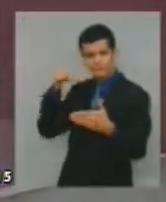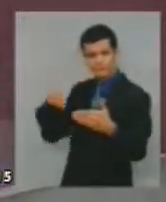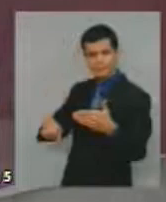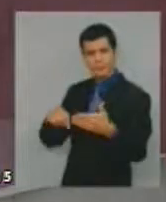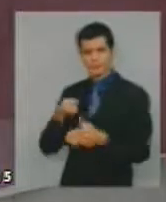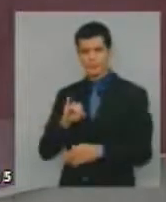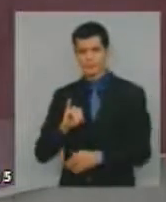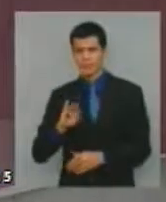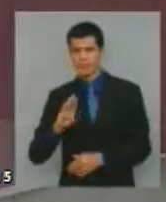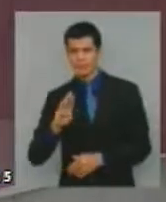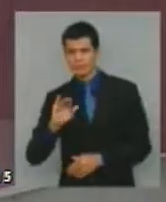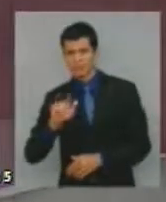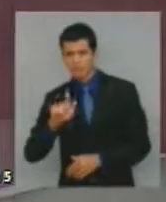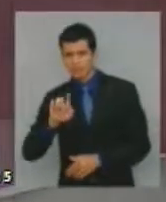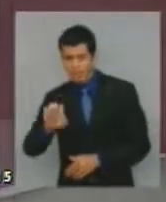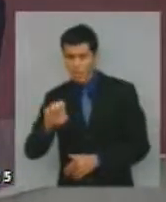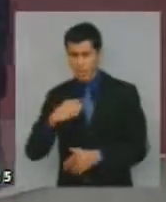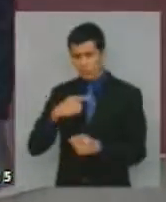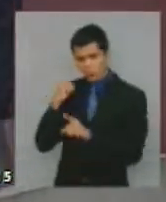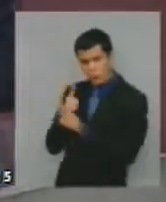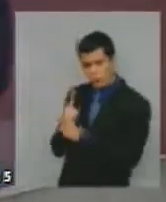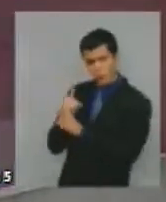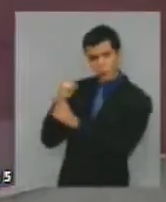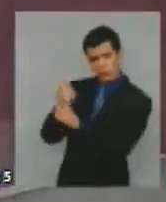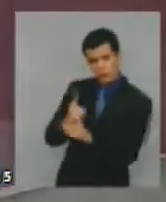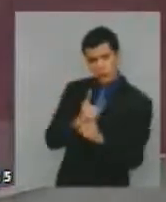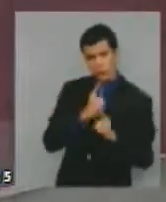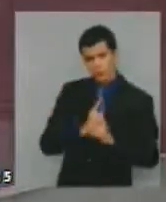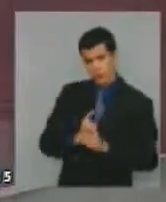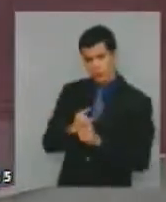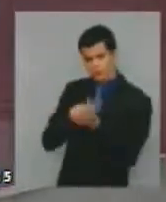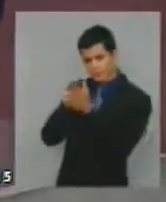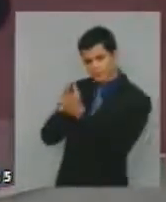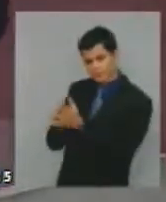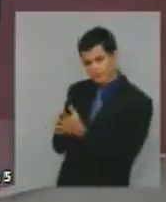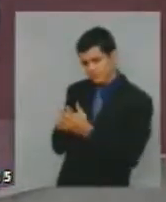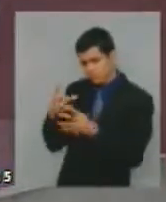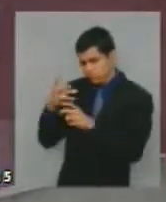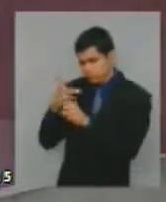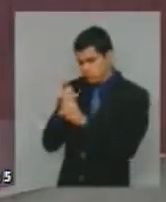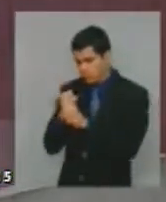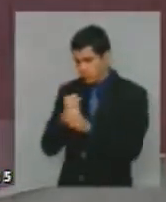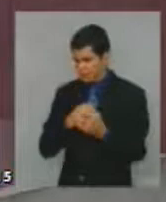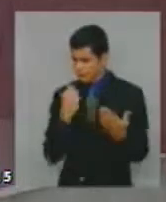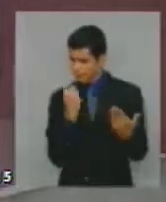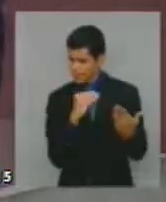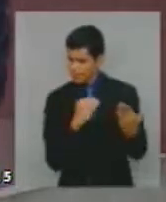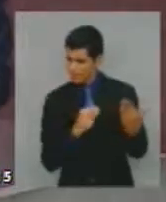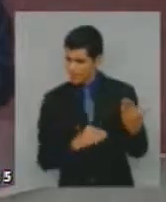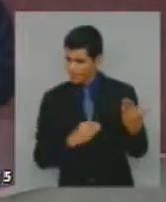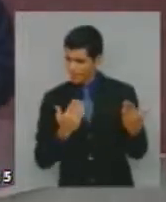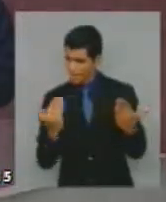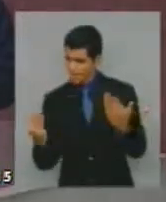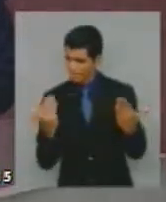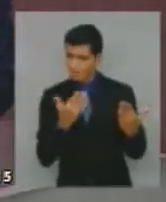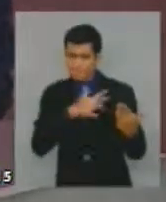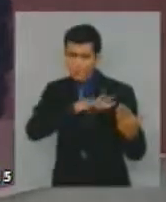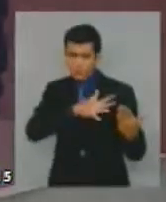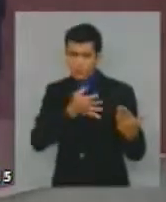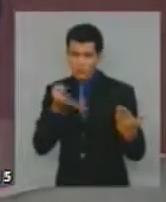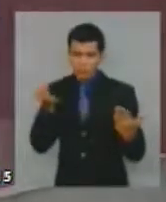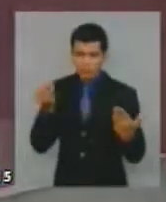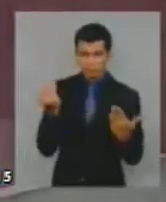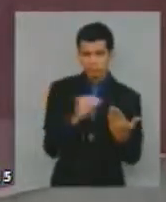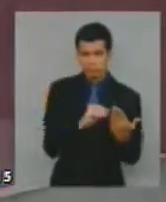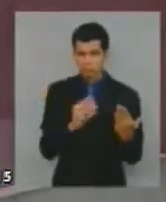de mortes registradas pelo DataSUS, você pesquisa as mortes passadas e projeta,